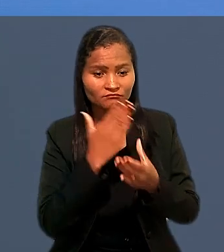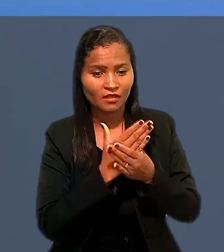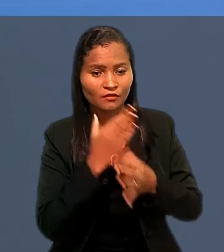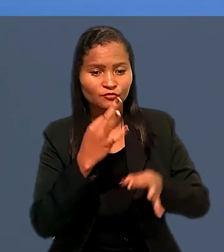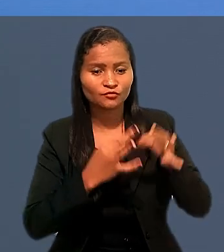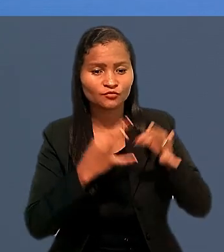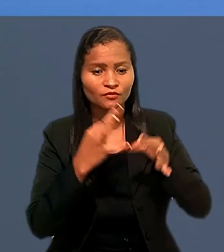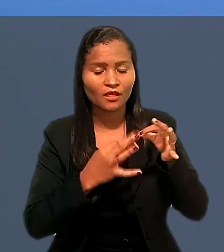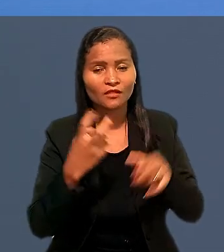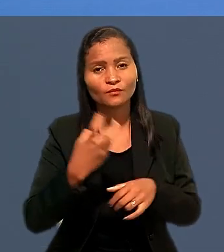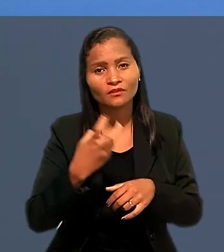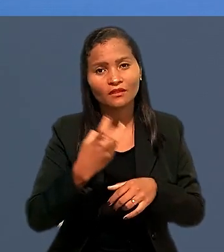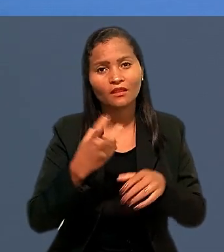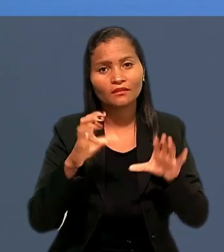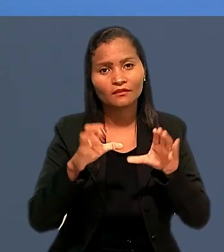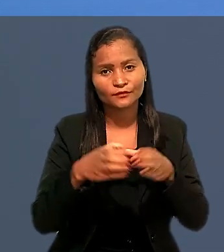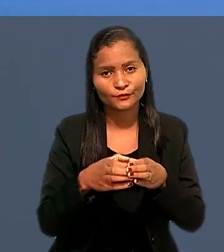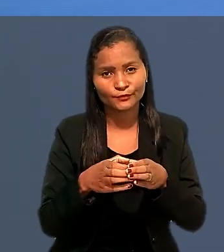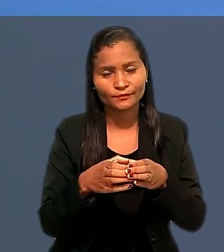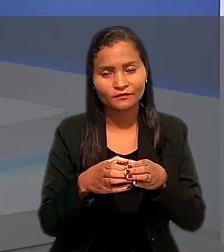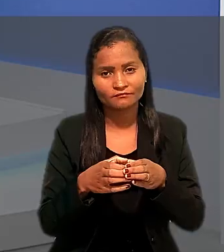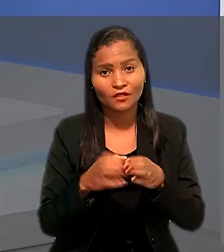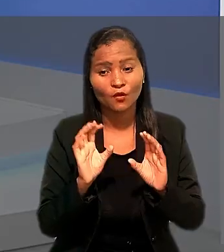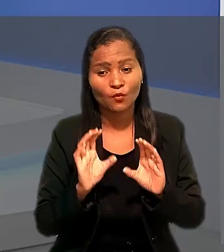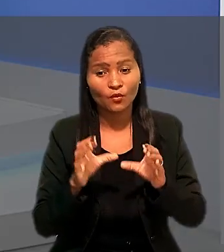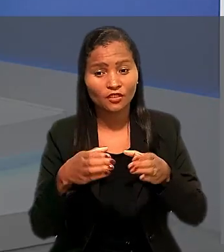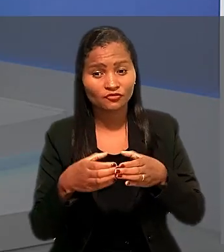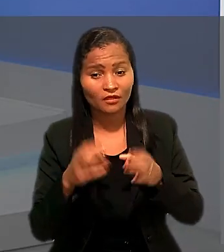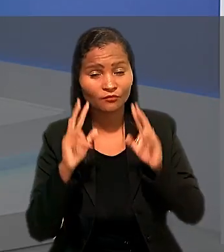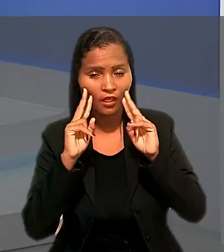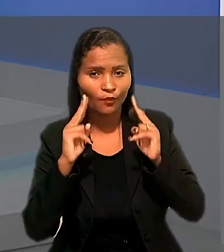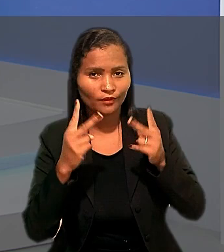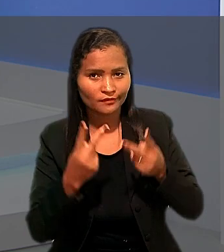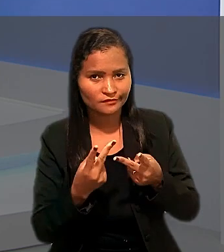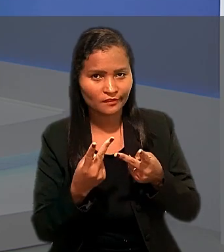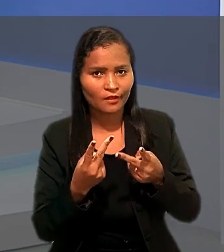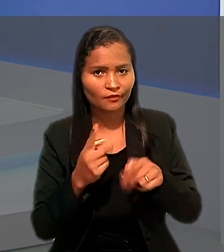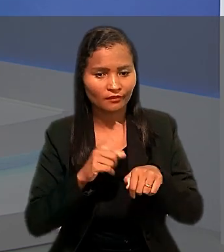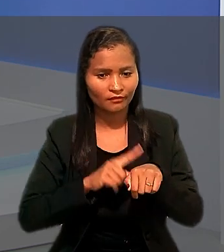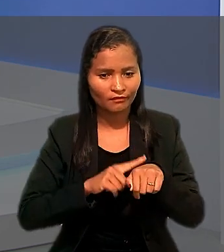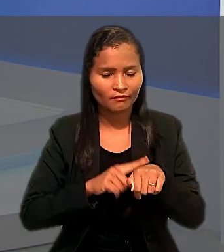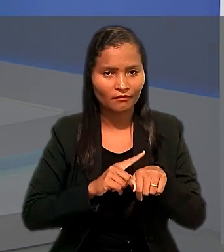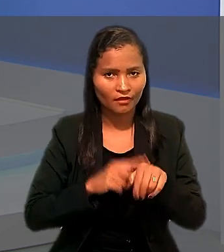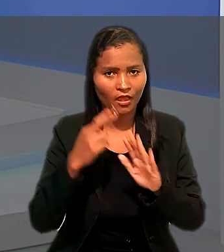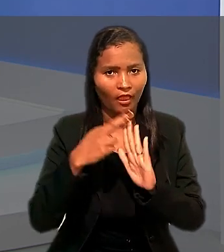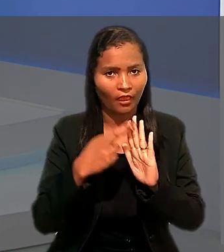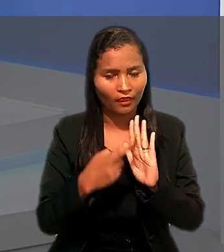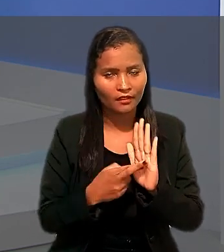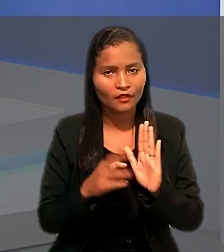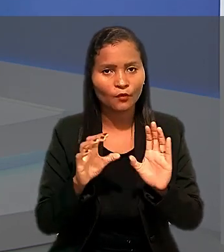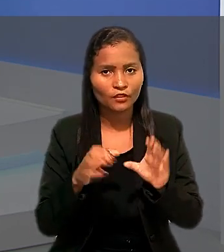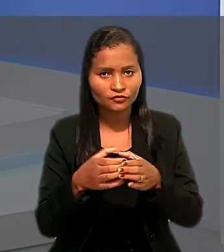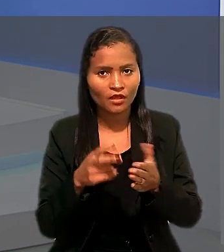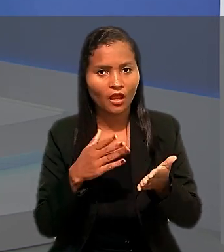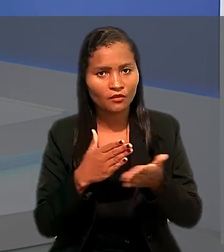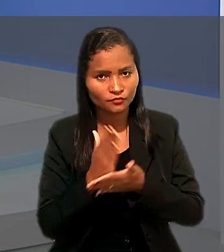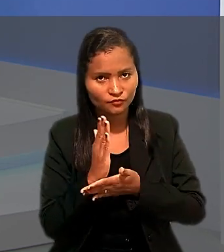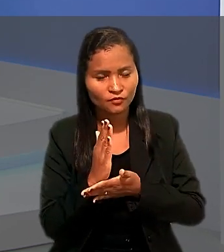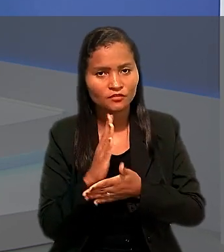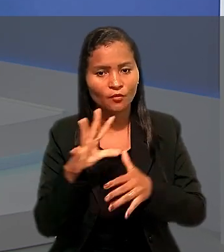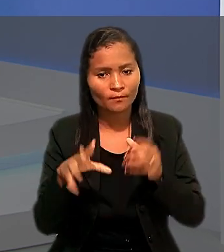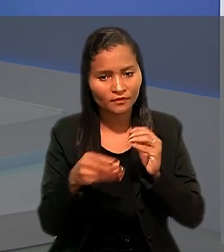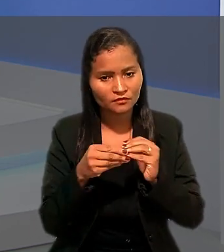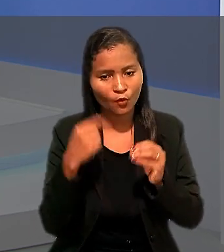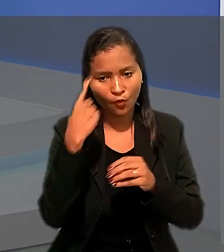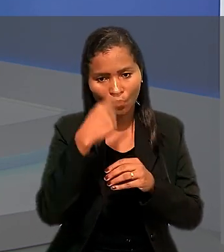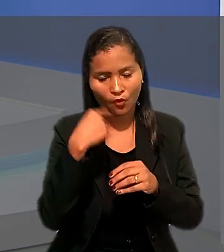Começamos com um caso julgado pela 5ª turma. O colegiado reconheceu a validade de norma coletiva que autoriza a